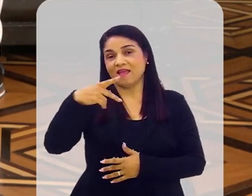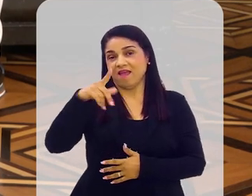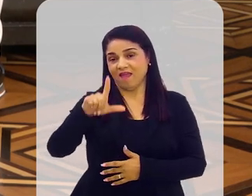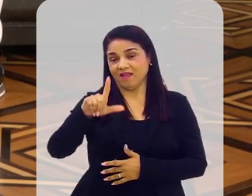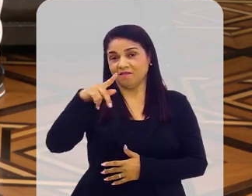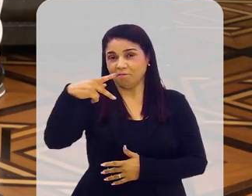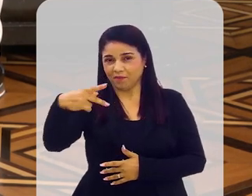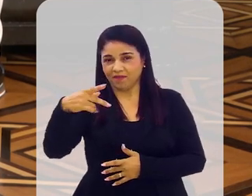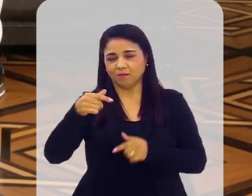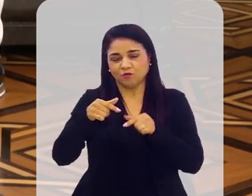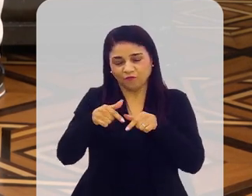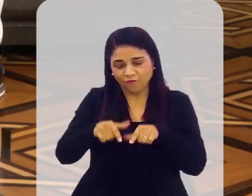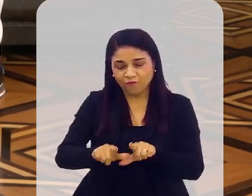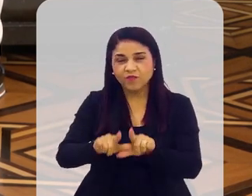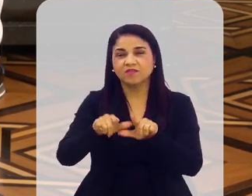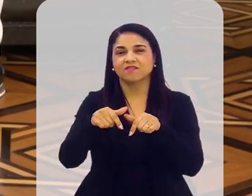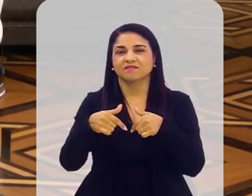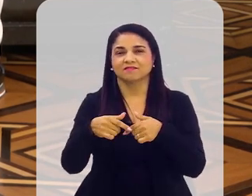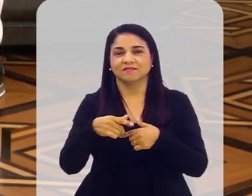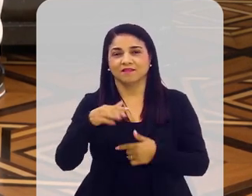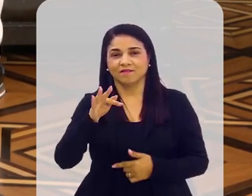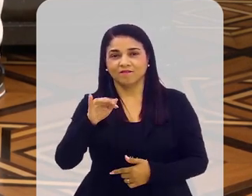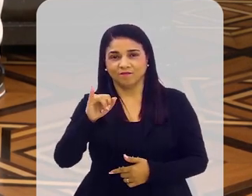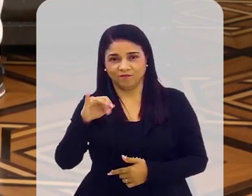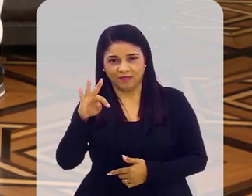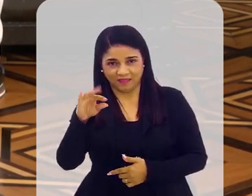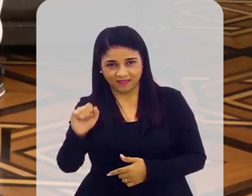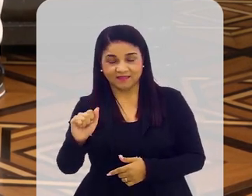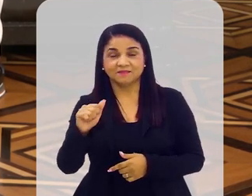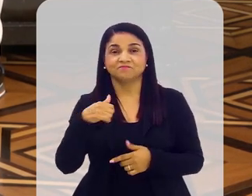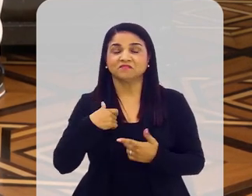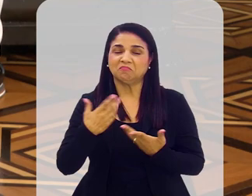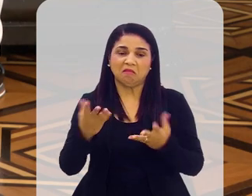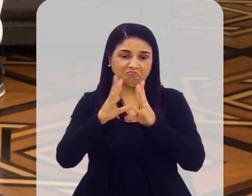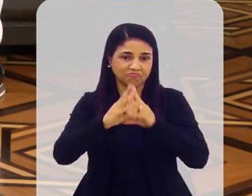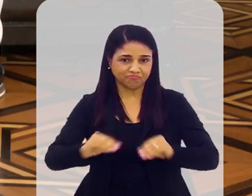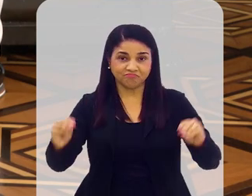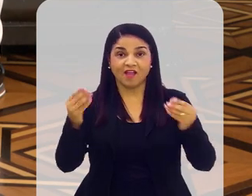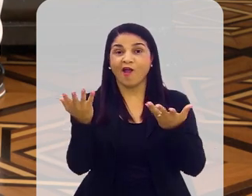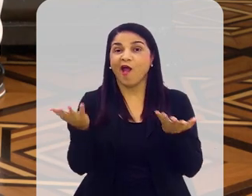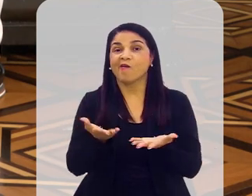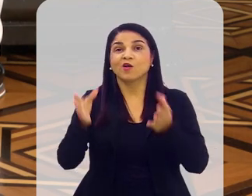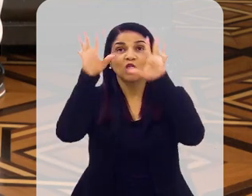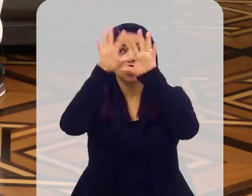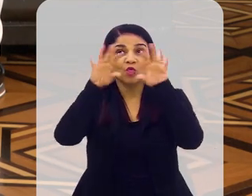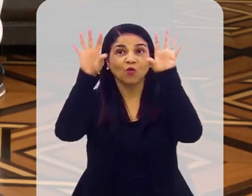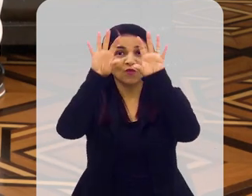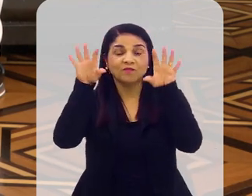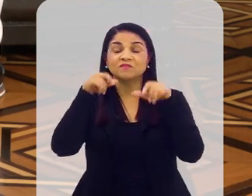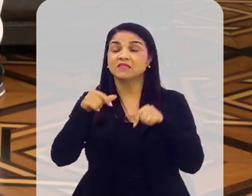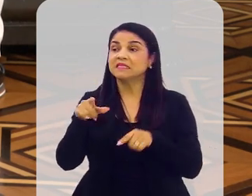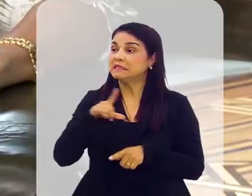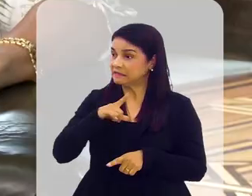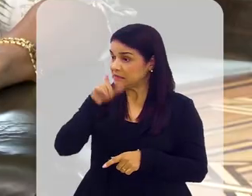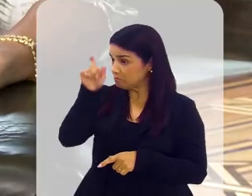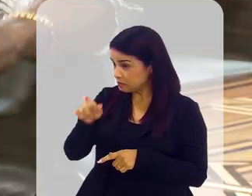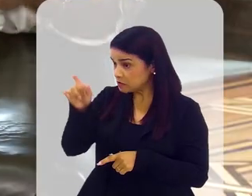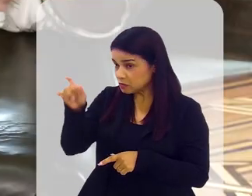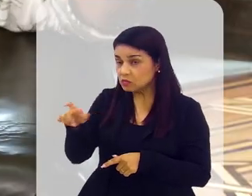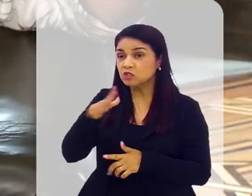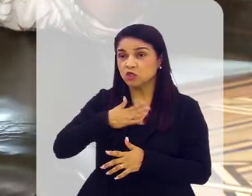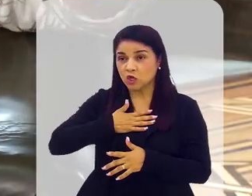LP, depois vem fita cassete. Isso. E todas essas mídias, exatamente, parecem também caíram por terra, agora tudo é nuvem, né? Mas você sabe que tem gente que gosta